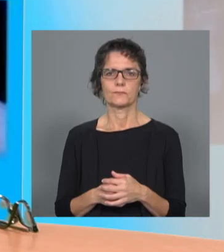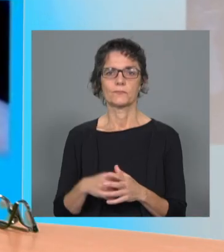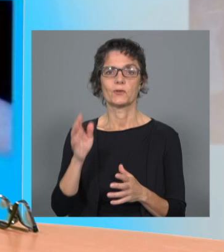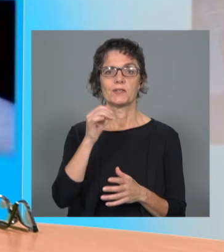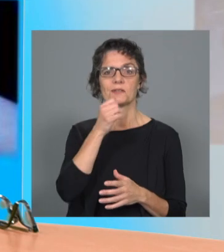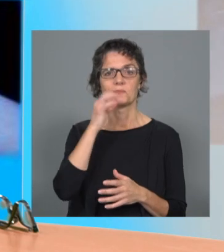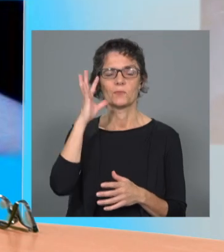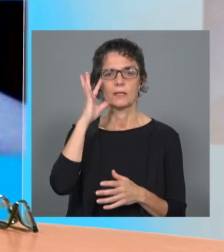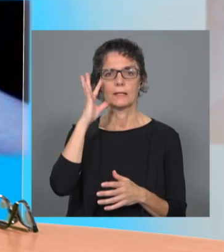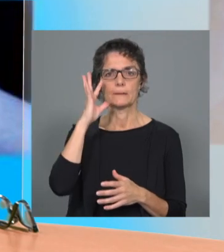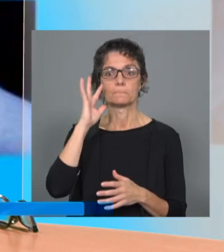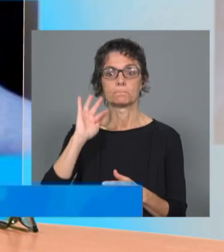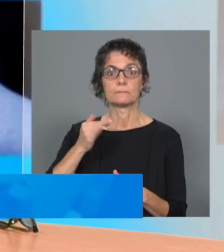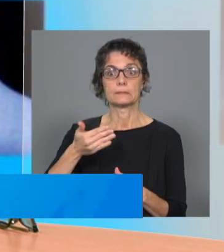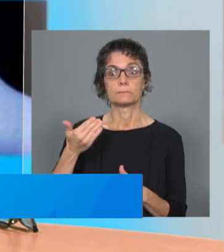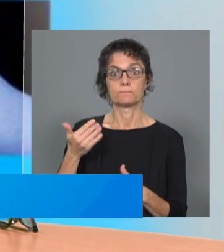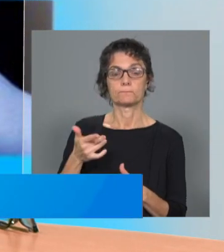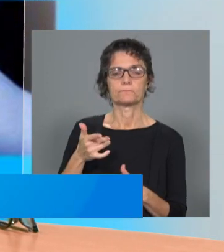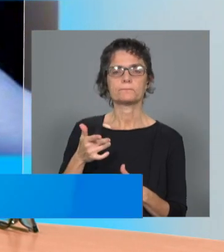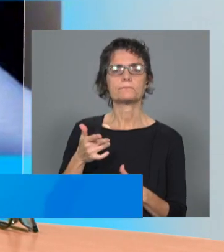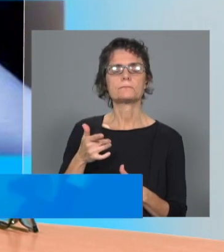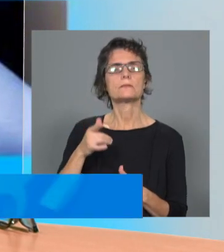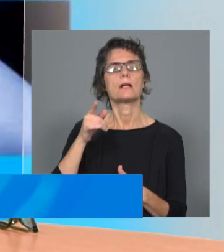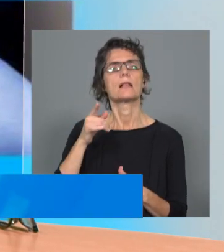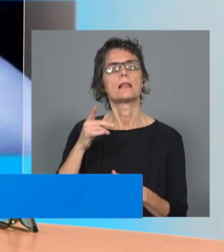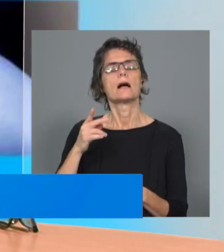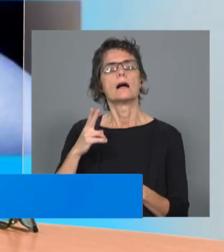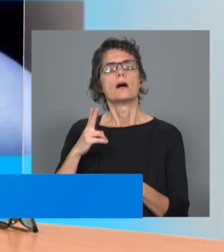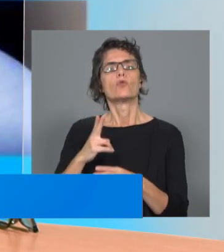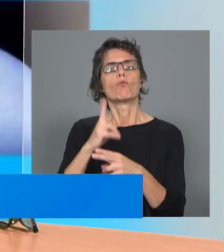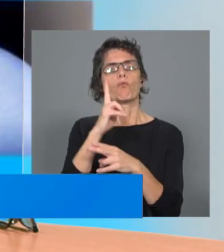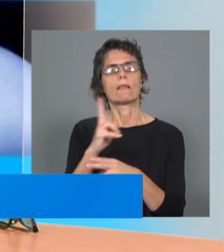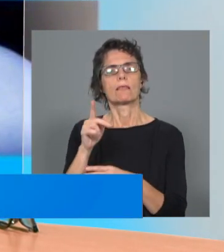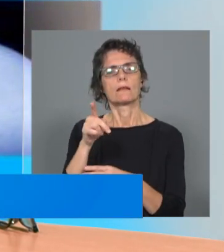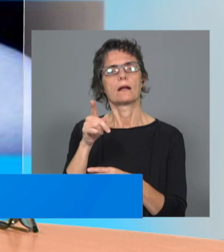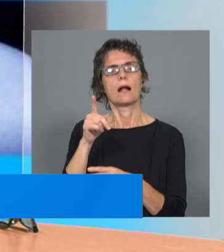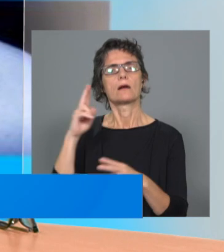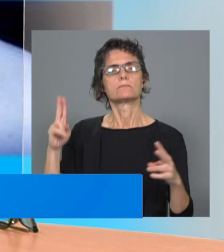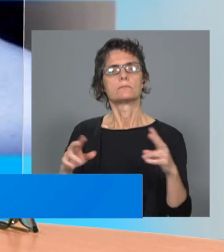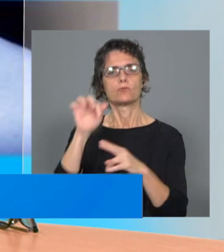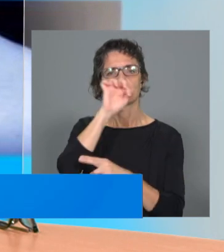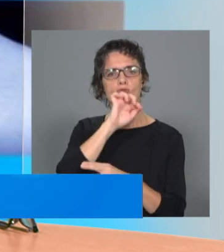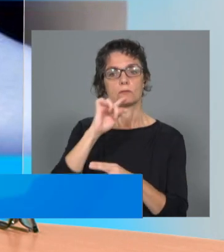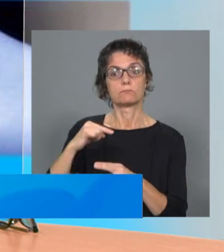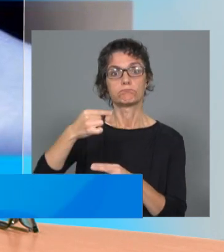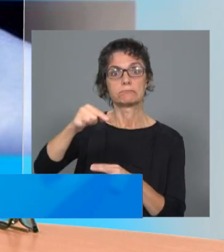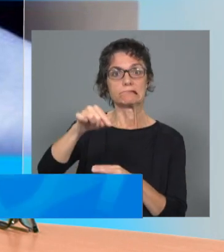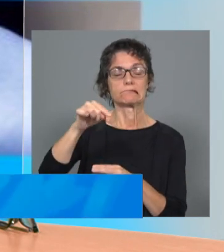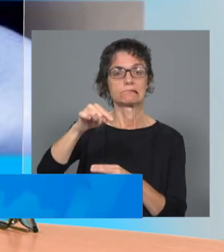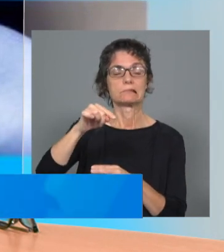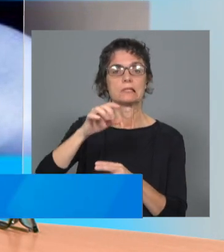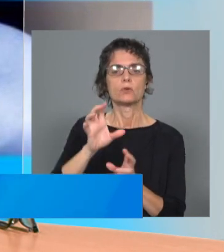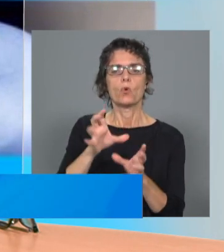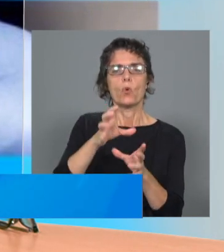Olá, muito boa tarde. No último fim de semana iniciou no Vaticano o Sínodo dos Bispos e no próximo será nas dioceses de todo o